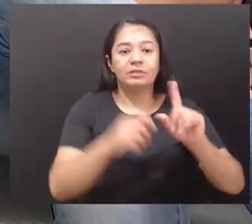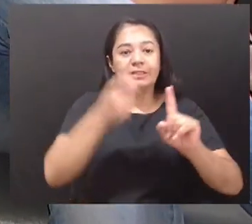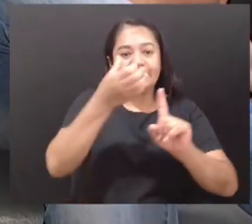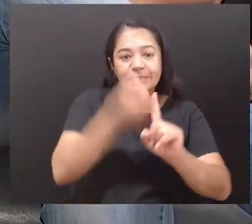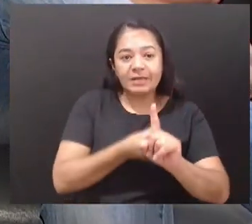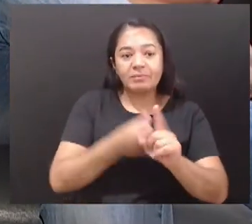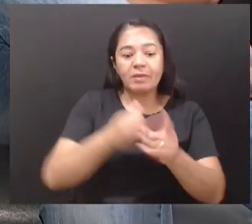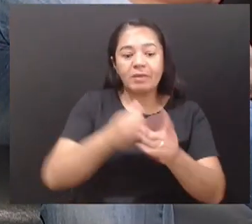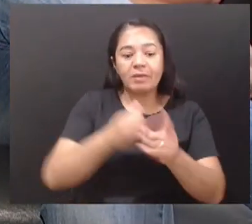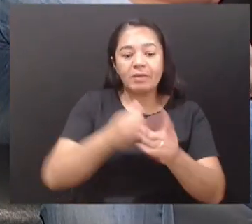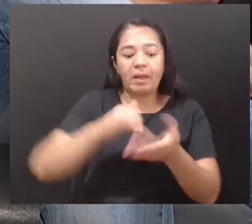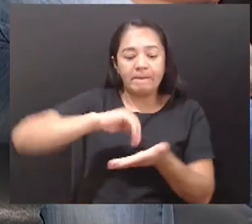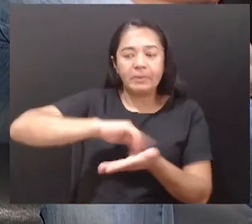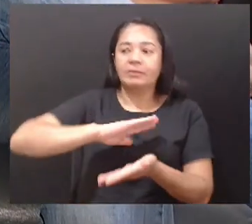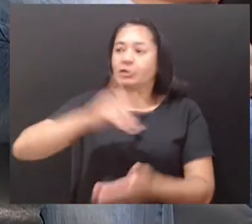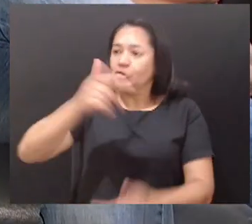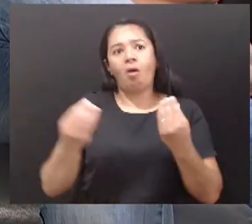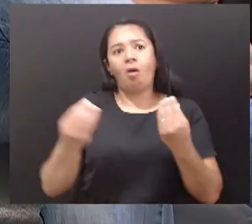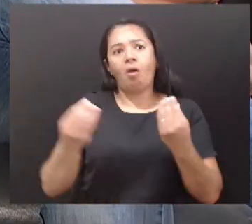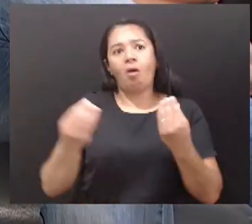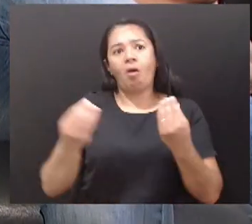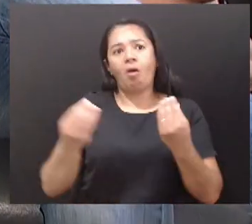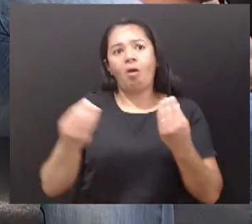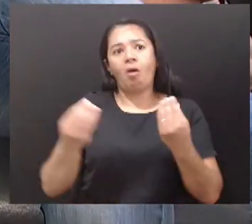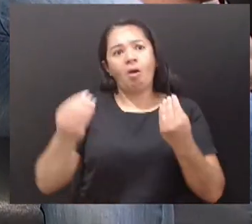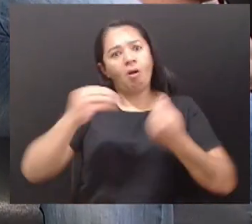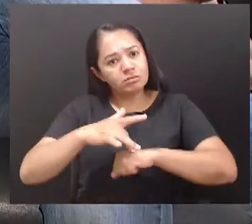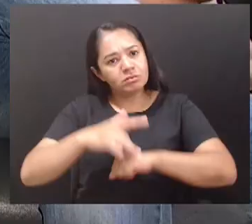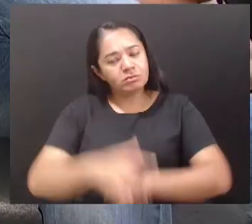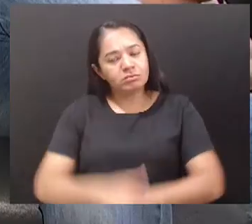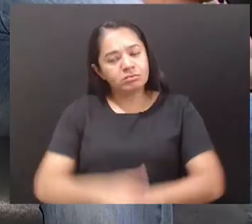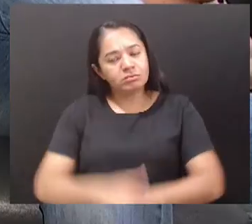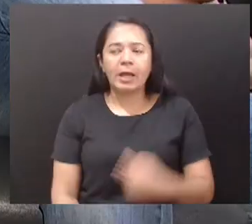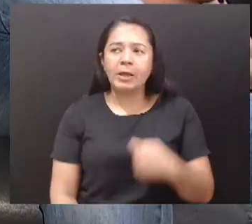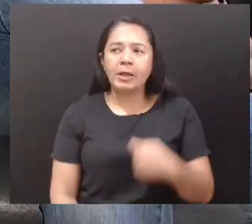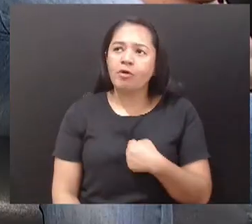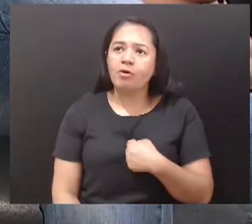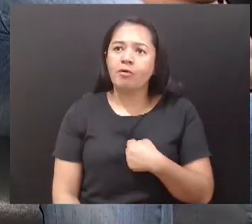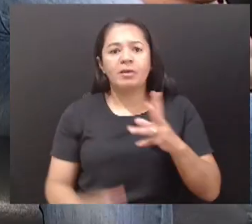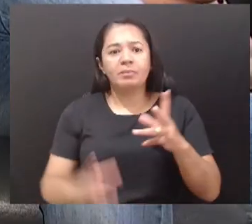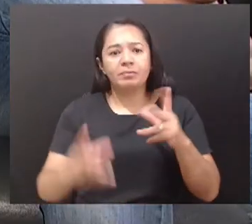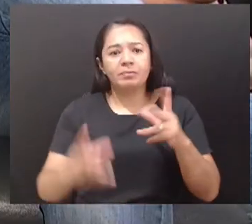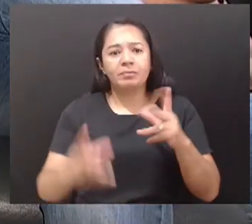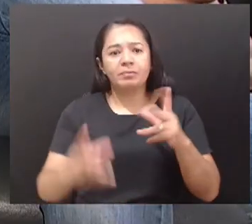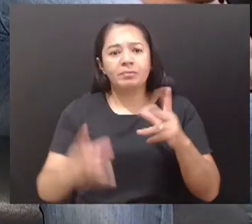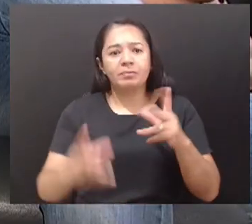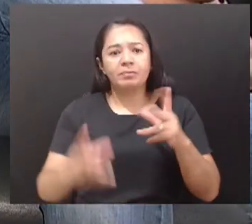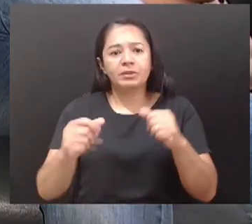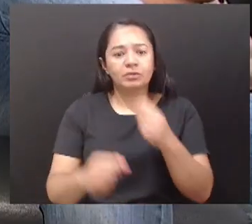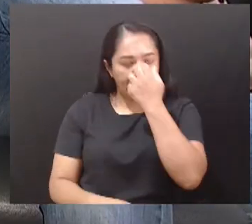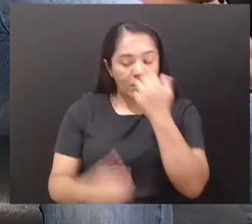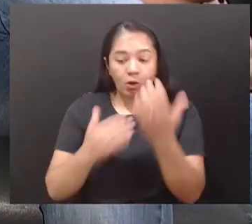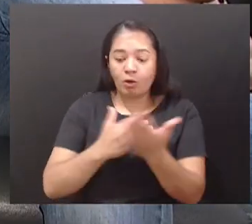possível. Aí onde assim, eu falo para todo mundo que eu comecei a ler um livro que hoje eu